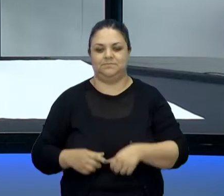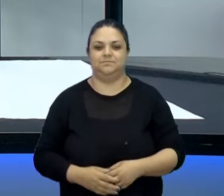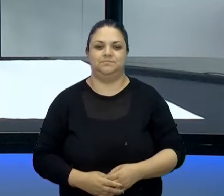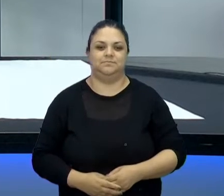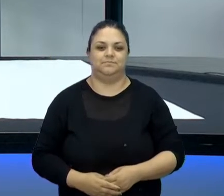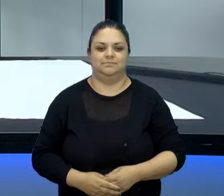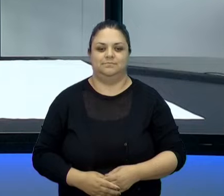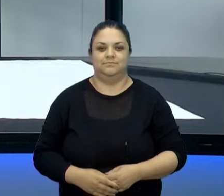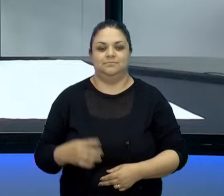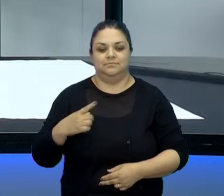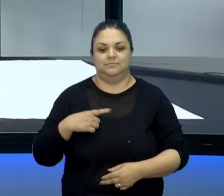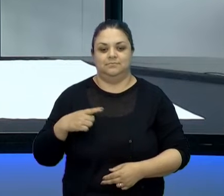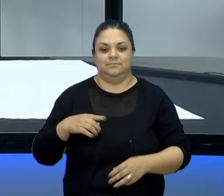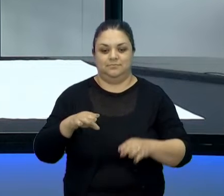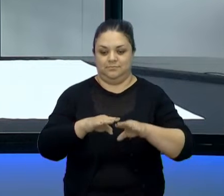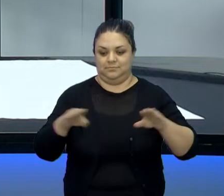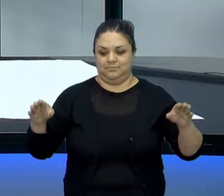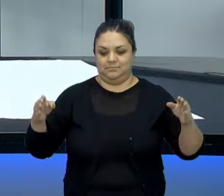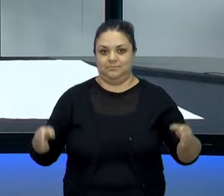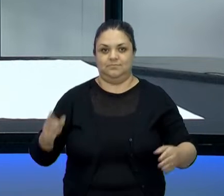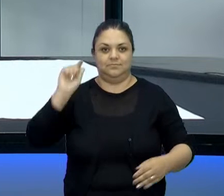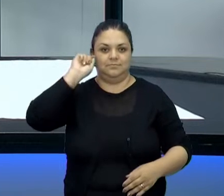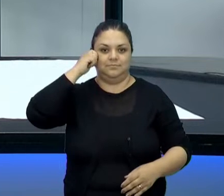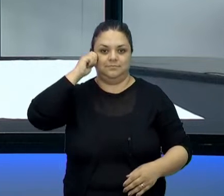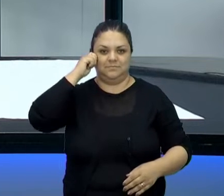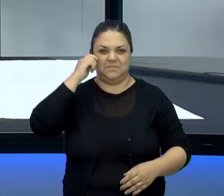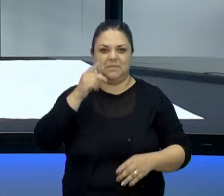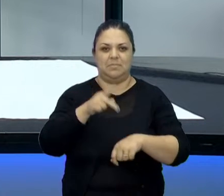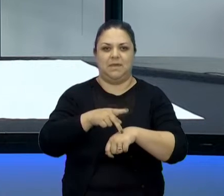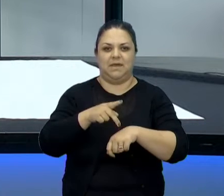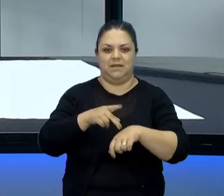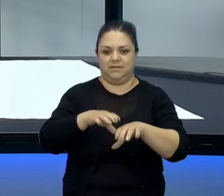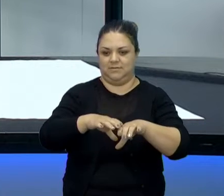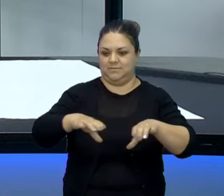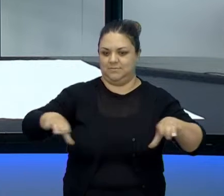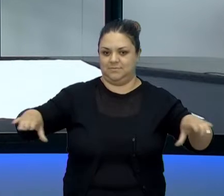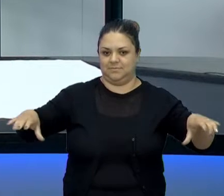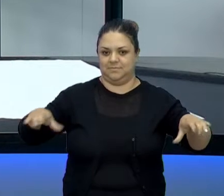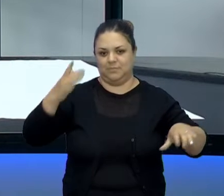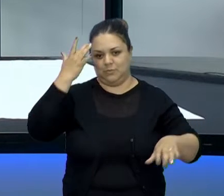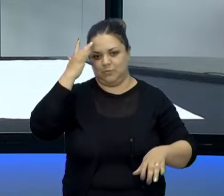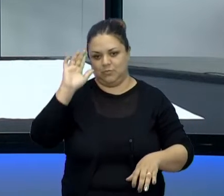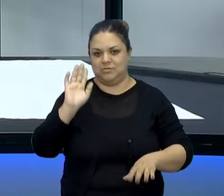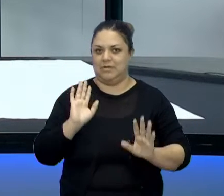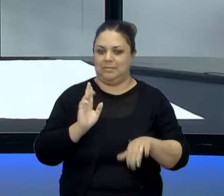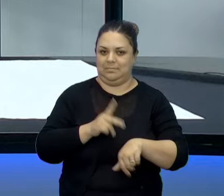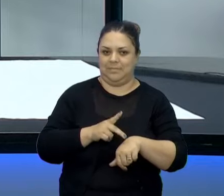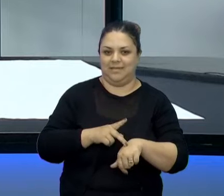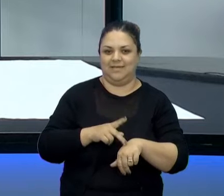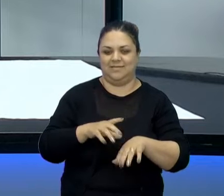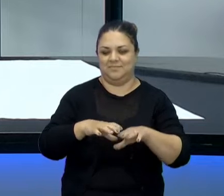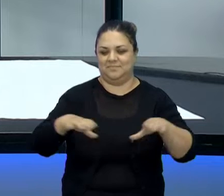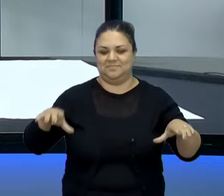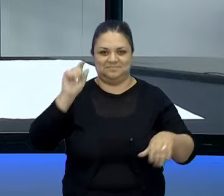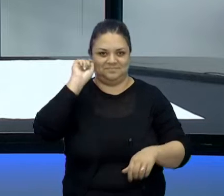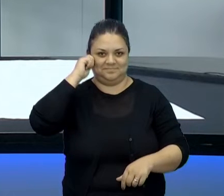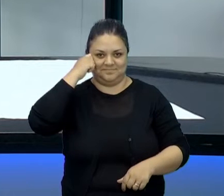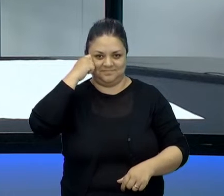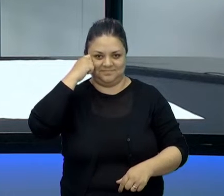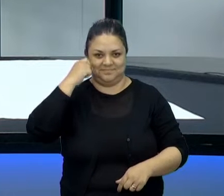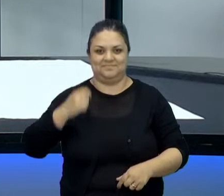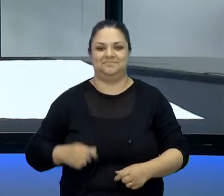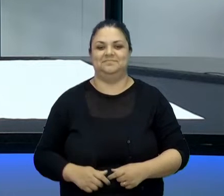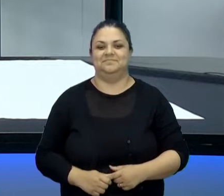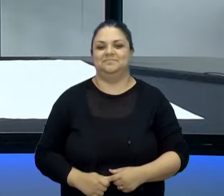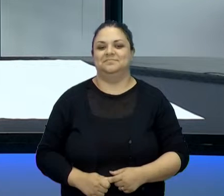uma bancada com tampo preto, feito de mármore, não sei se é mármore ou se é granito, posso estar errado, mas ele é preto, tá? Ele é feito de